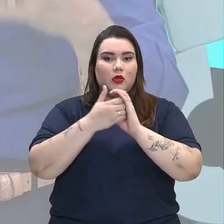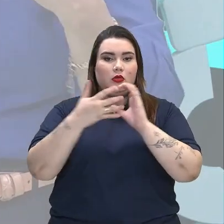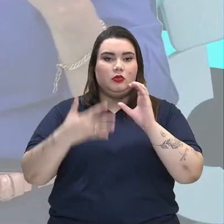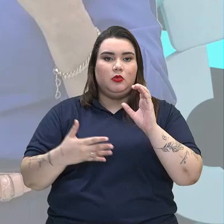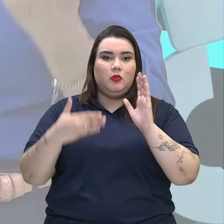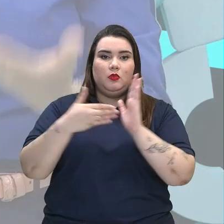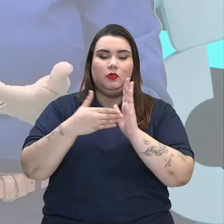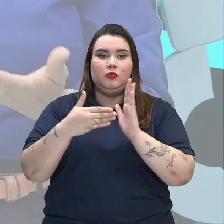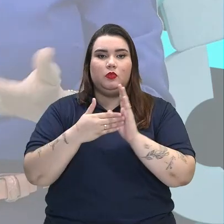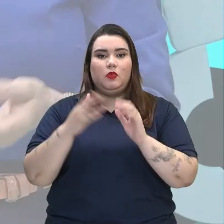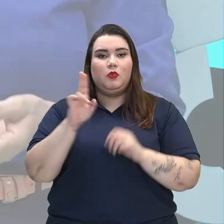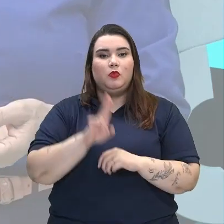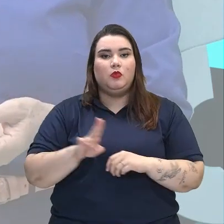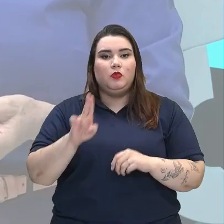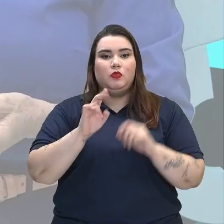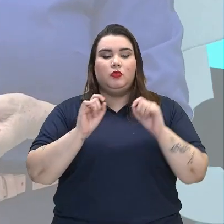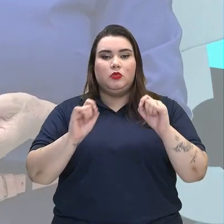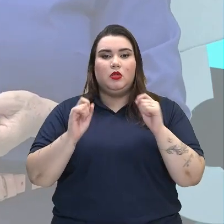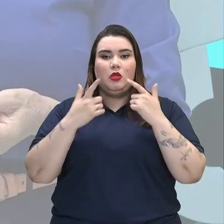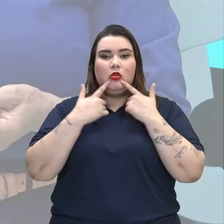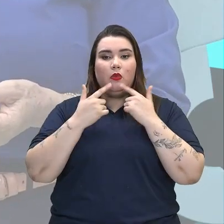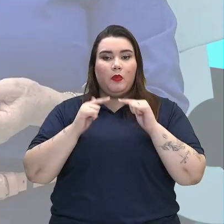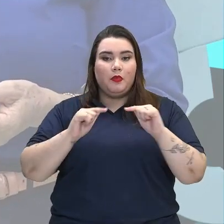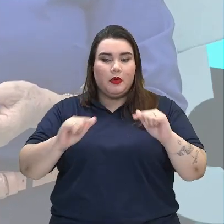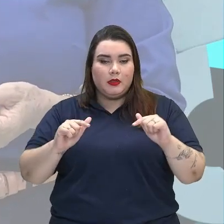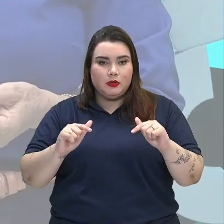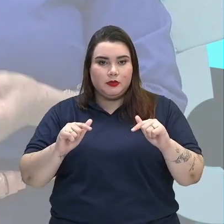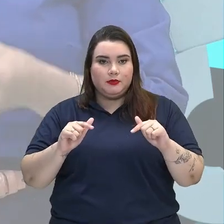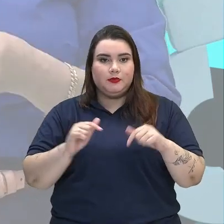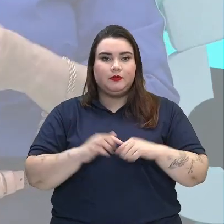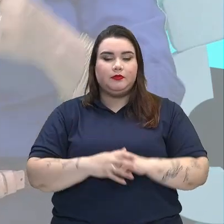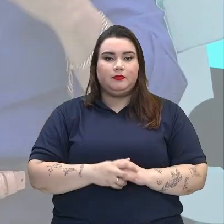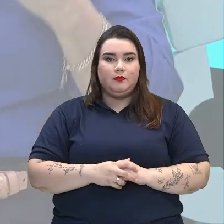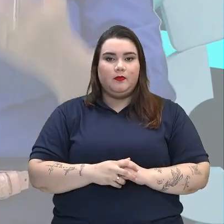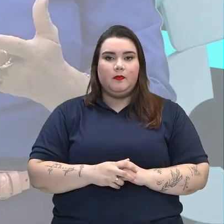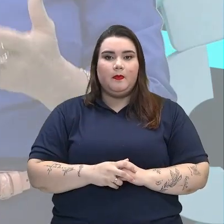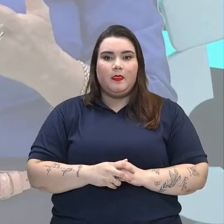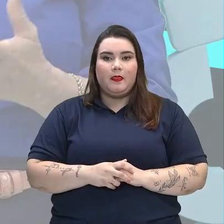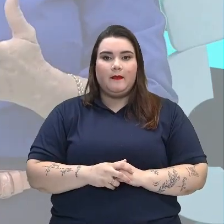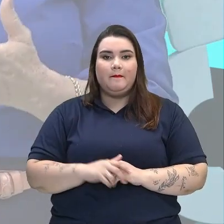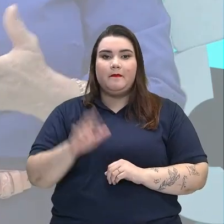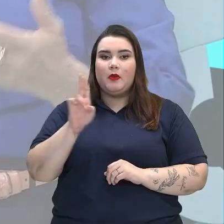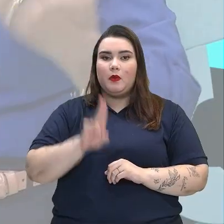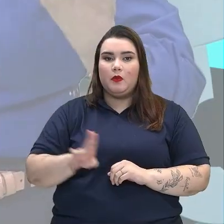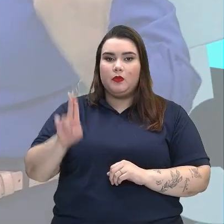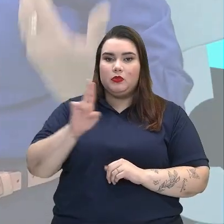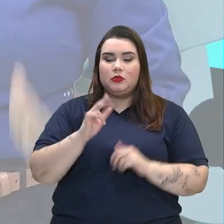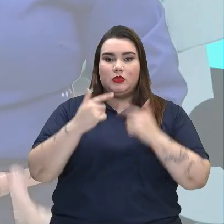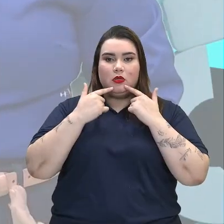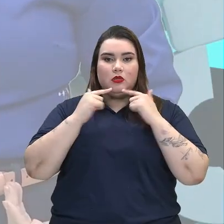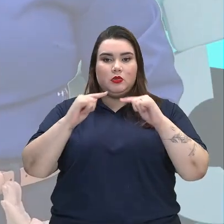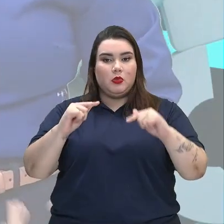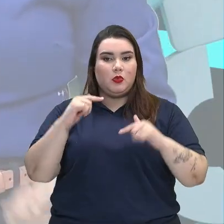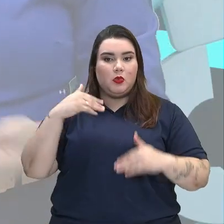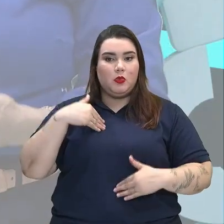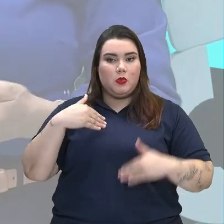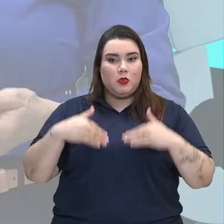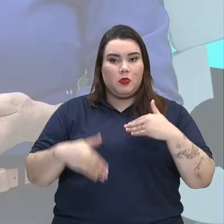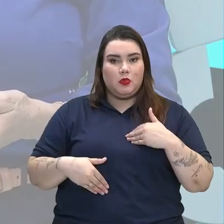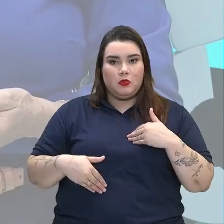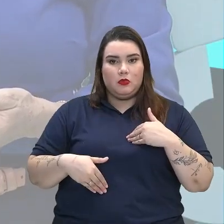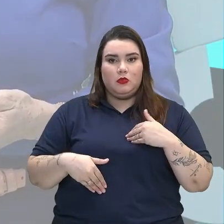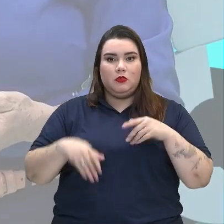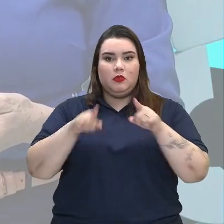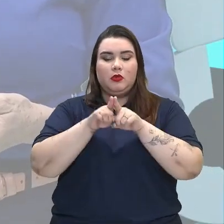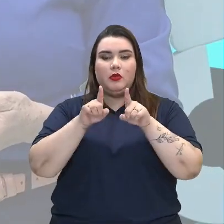que é a questão da linguagem. Então, a utilização, o uso da linguagem corporal